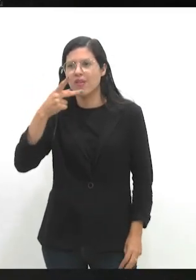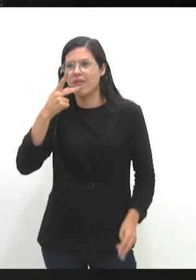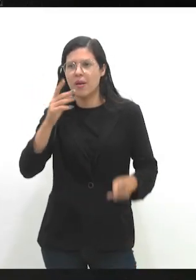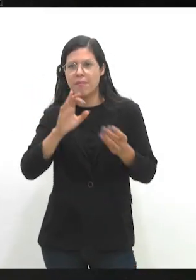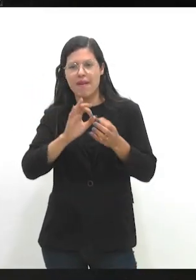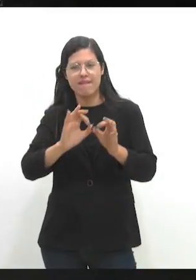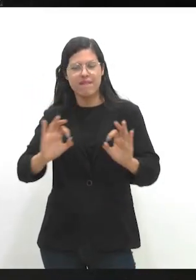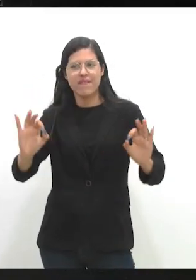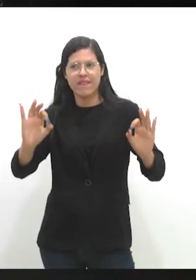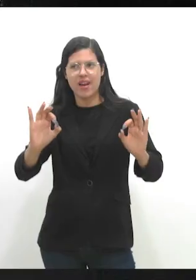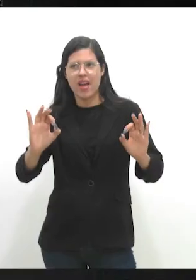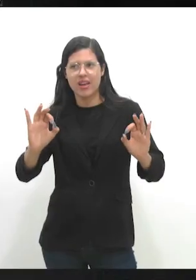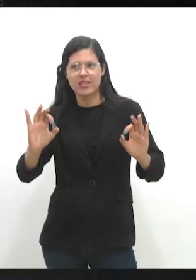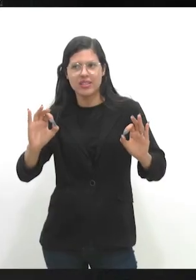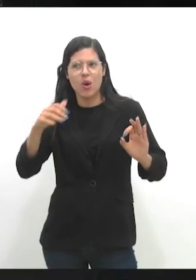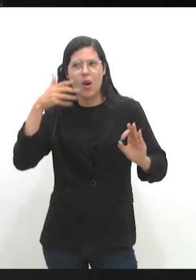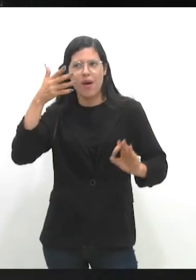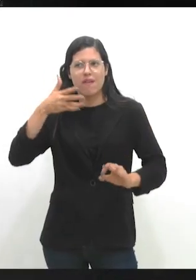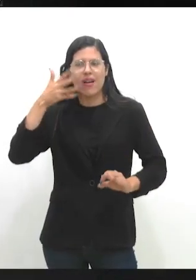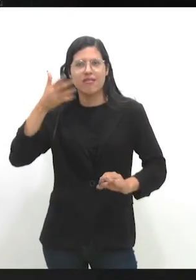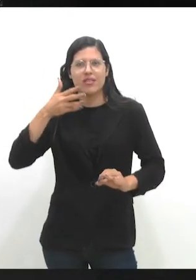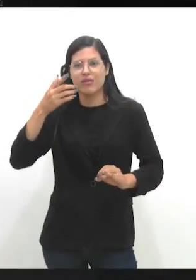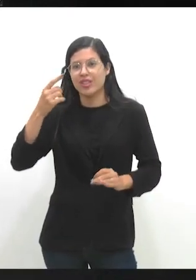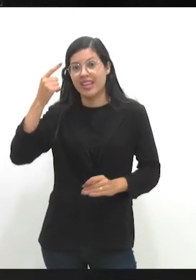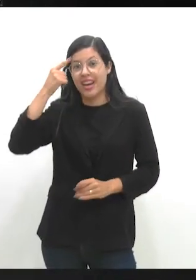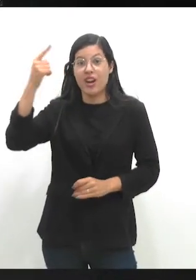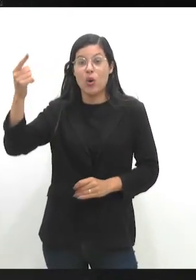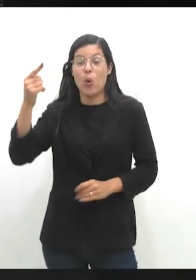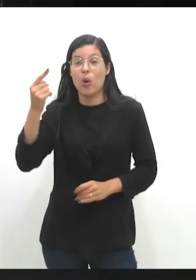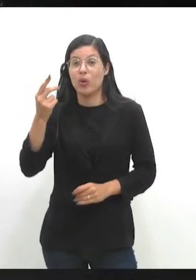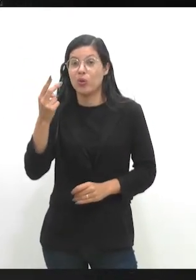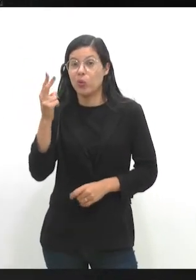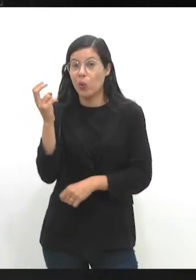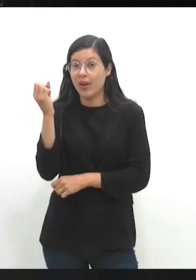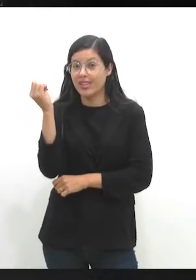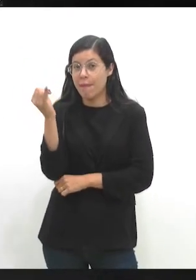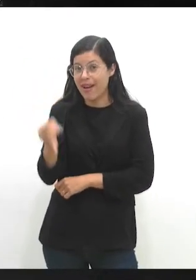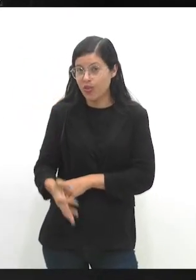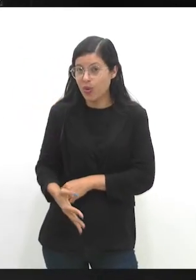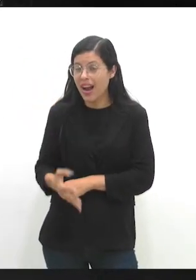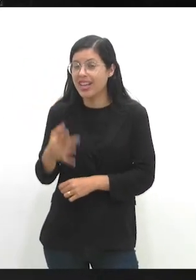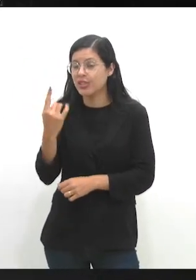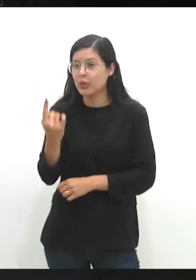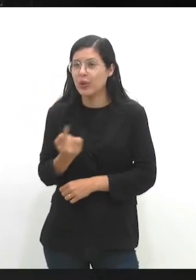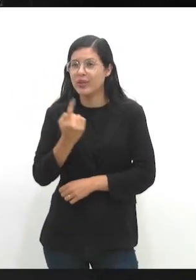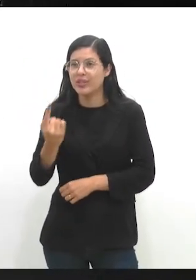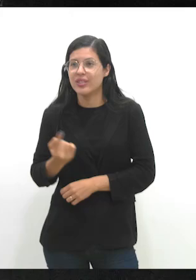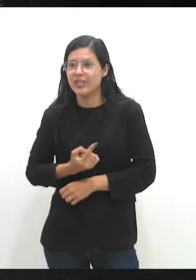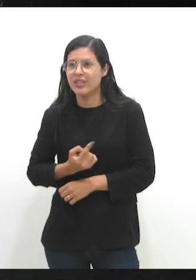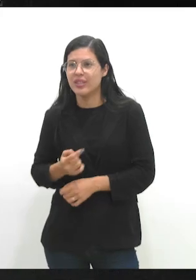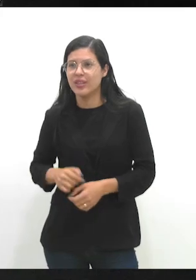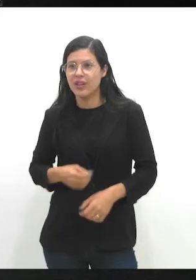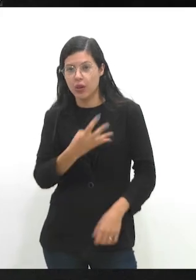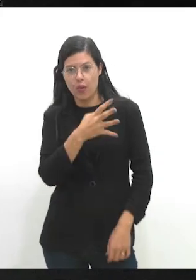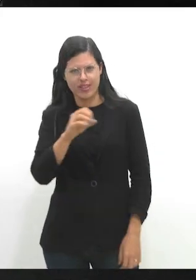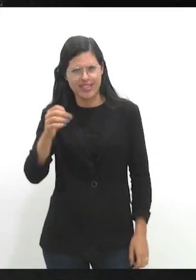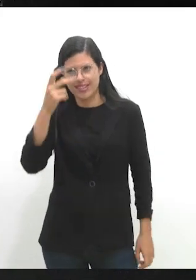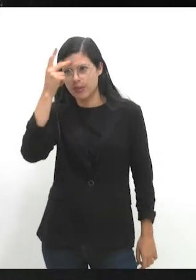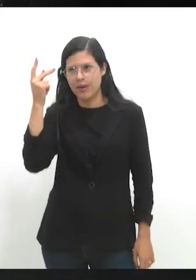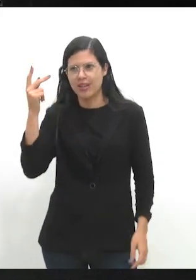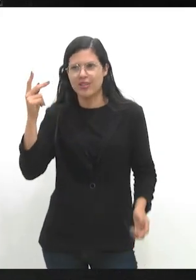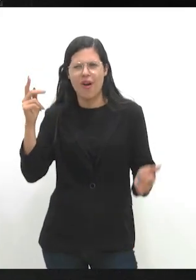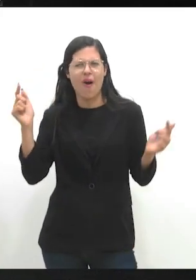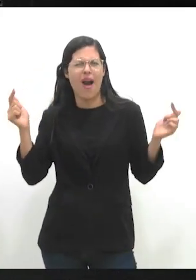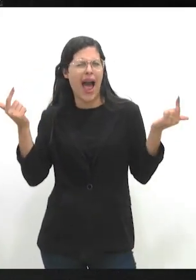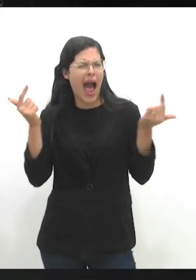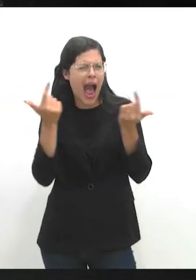uma frase uma fala que você bolou às 2h sozinho no teu escritório, e aquelas 400